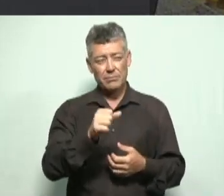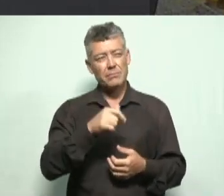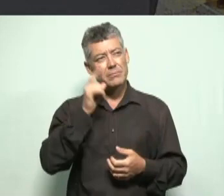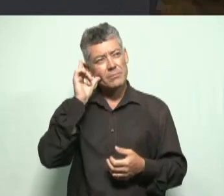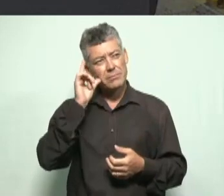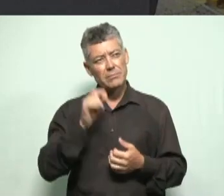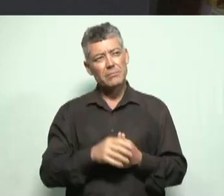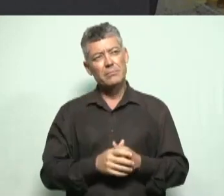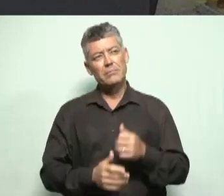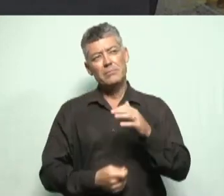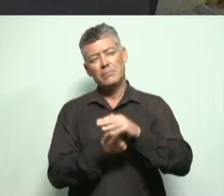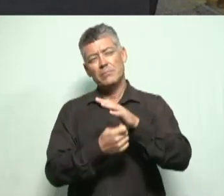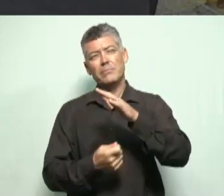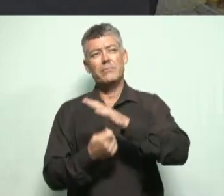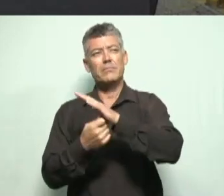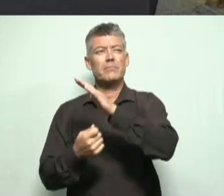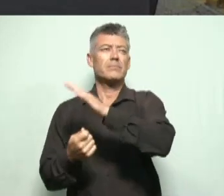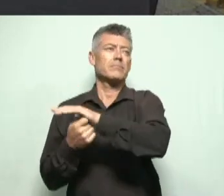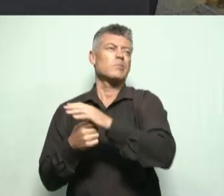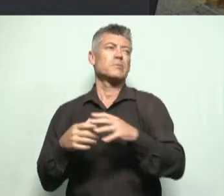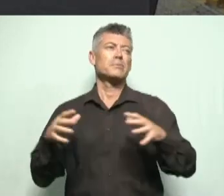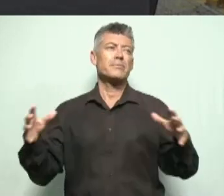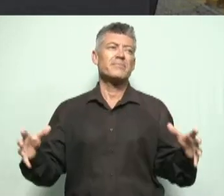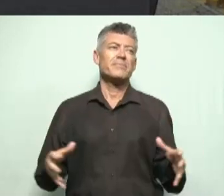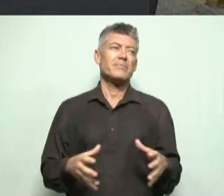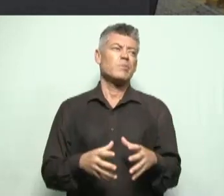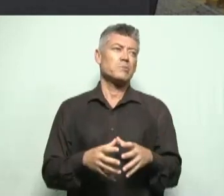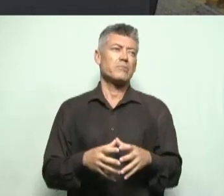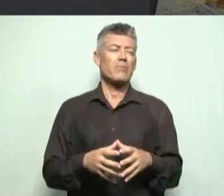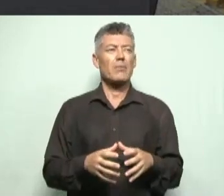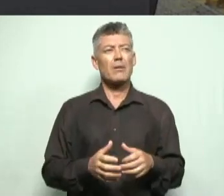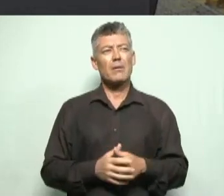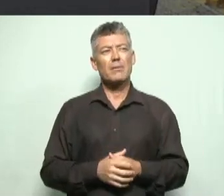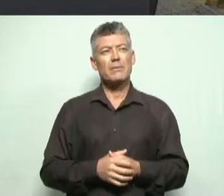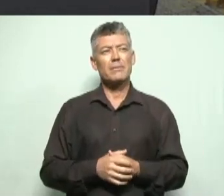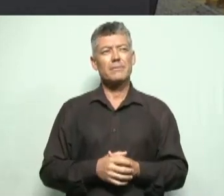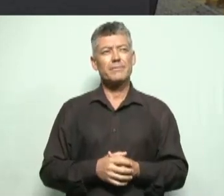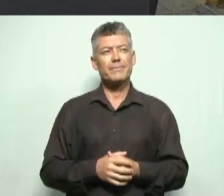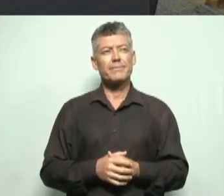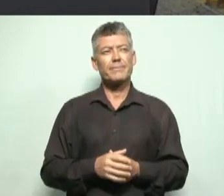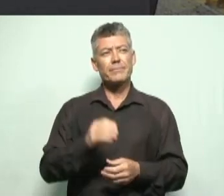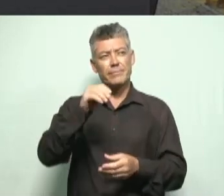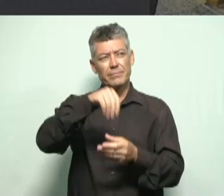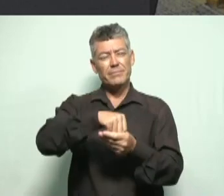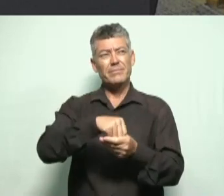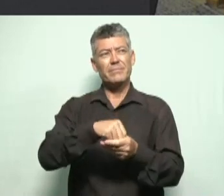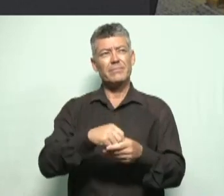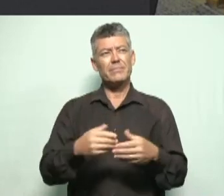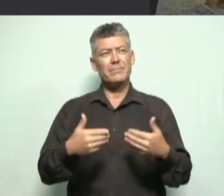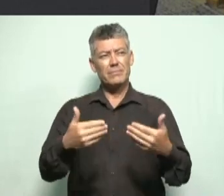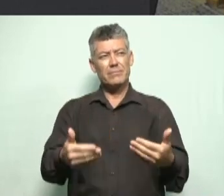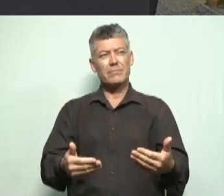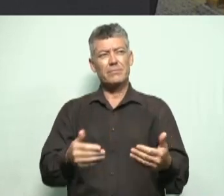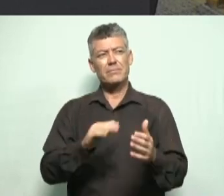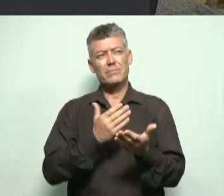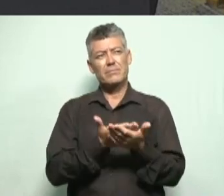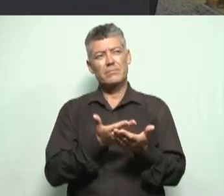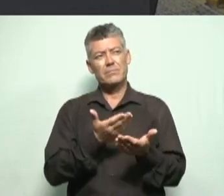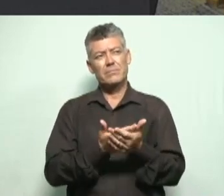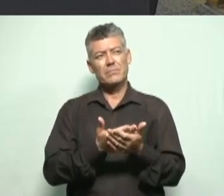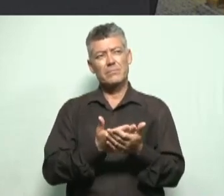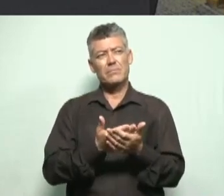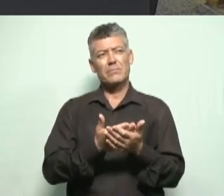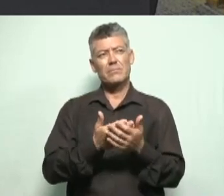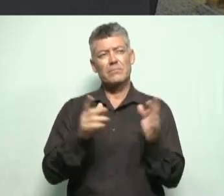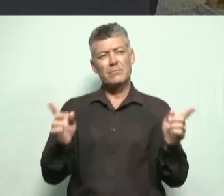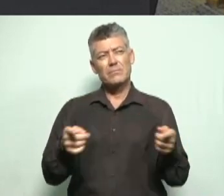fizemos manifestações no campus, viu, Júlia? Fizemos uma grande manifestação, Júlia, lá dentro do campus, em frente à escola de música. A greve segue